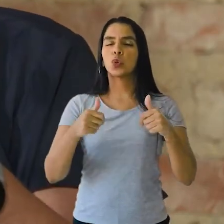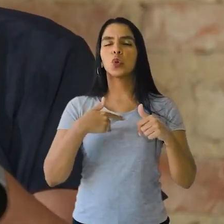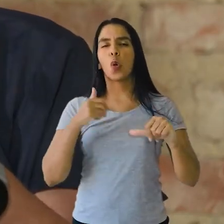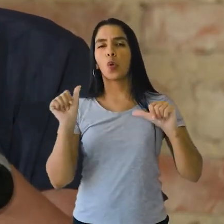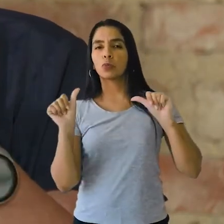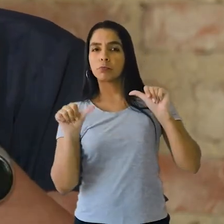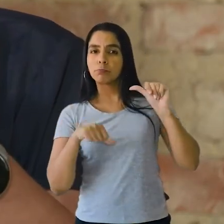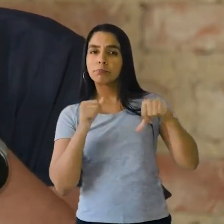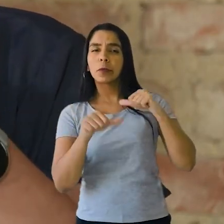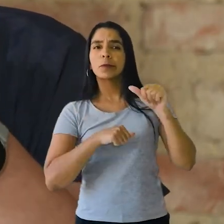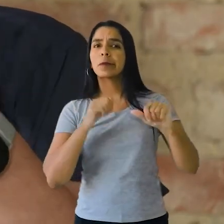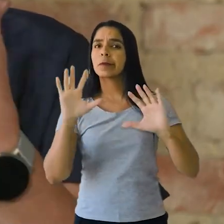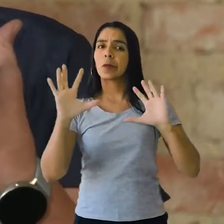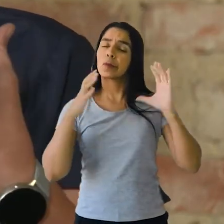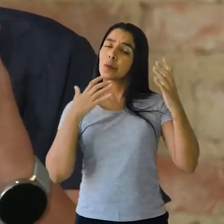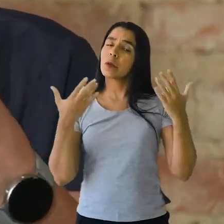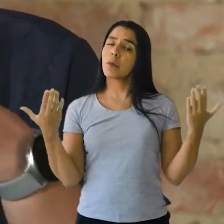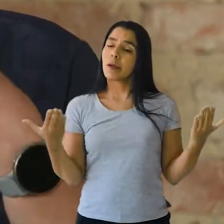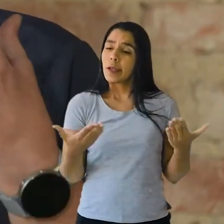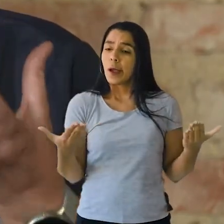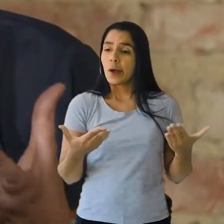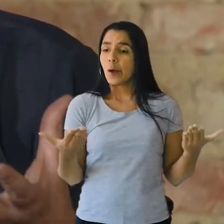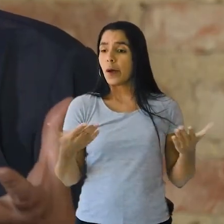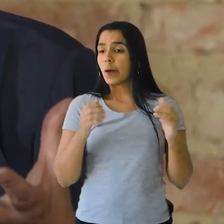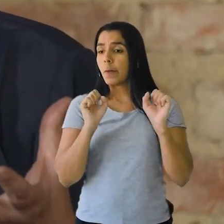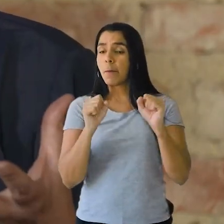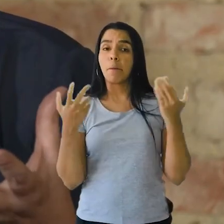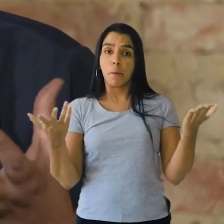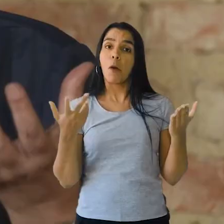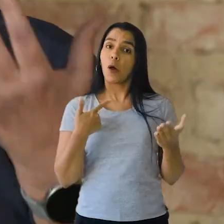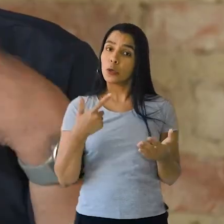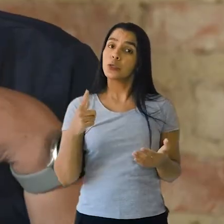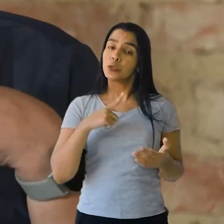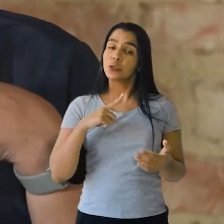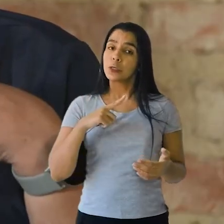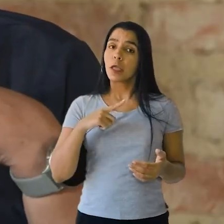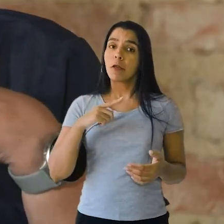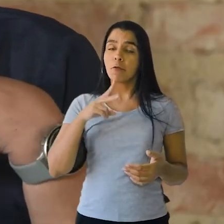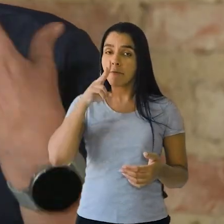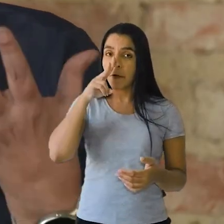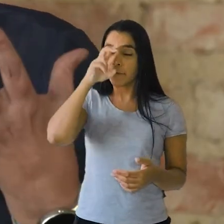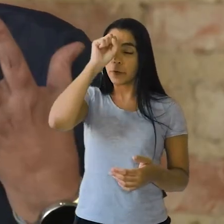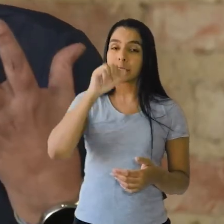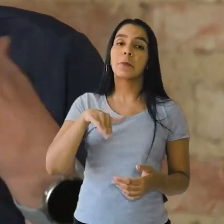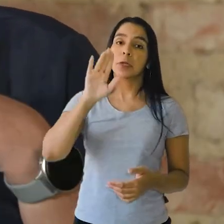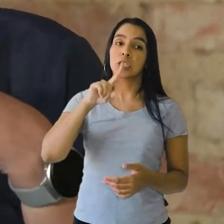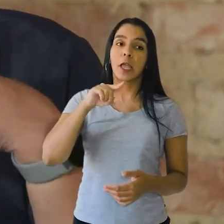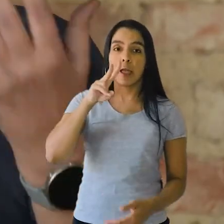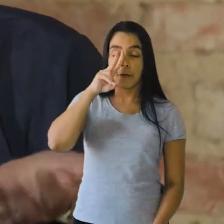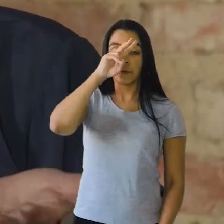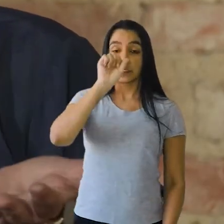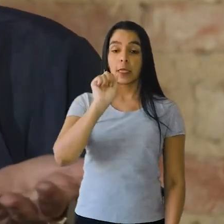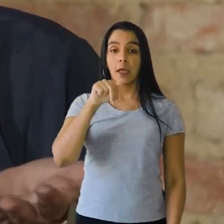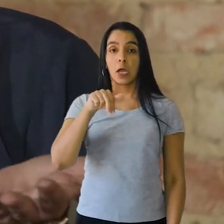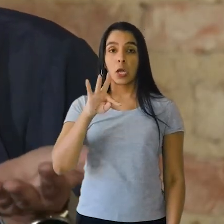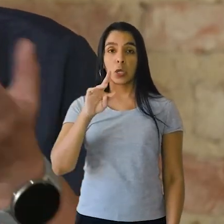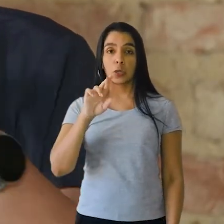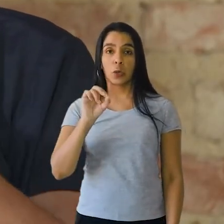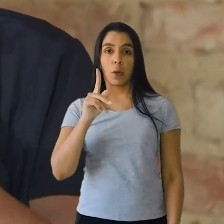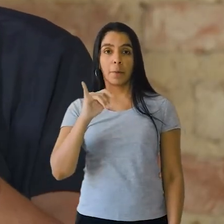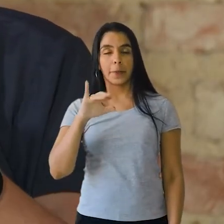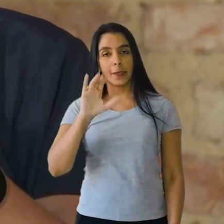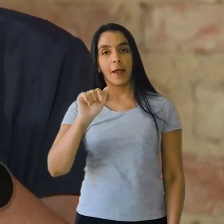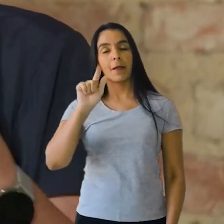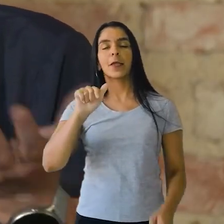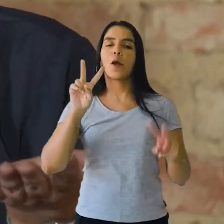se constrói, então, toda uma alteração de um clima que agora pode contar com uma forçante a mais,